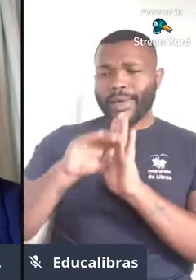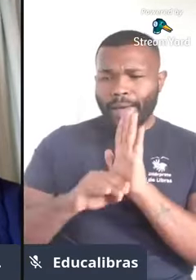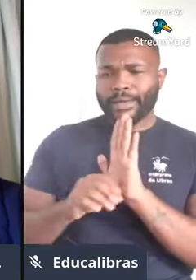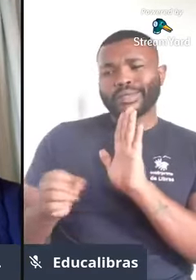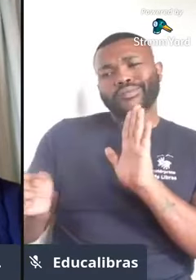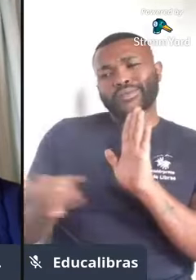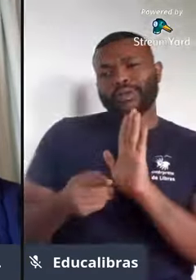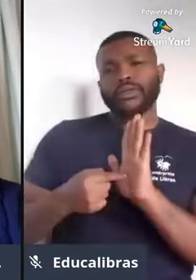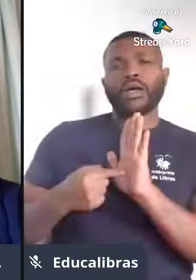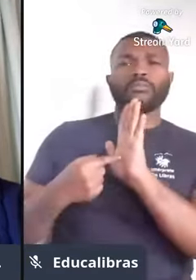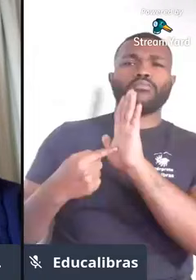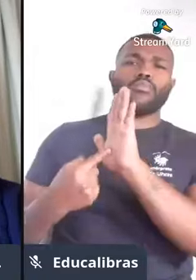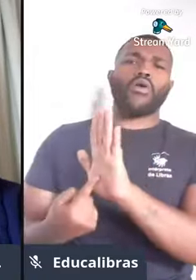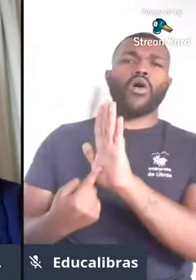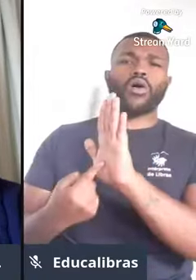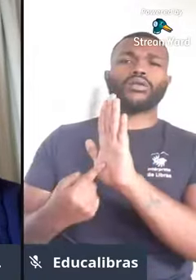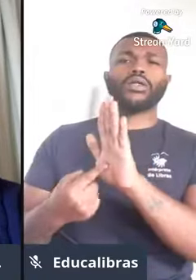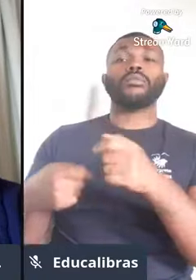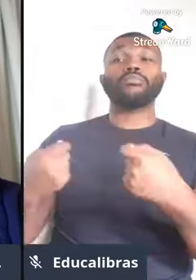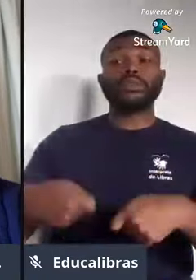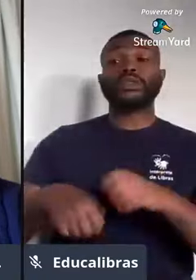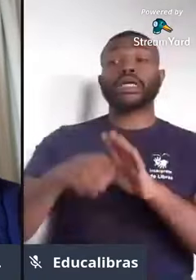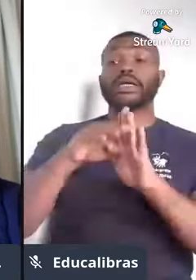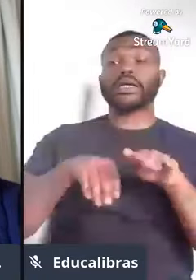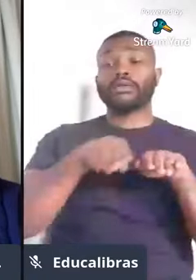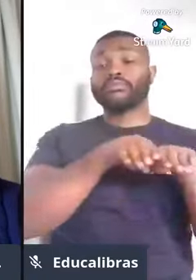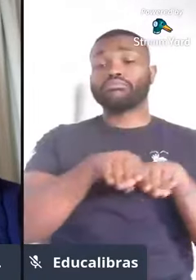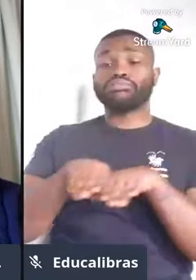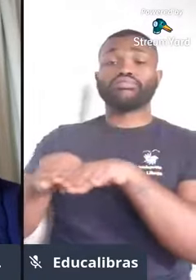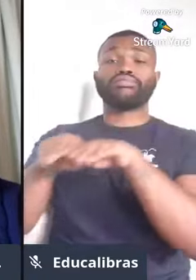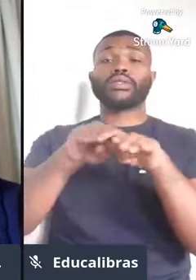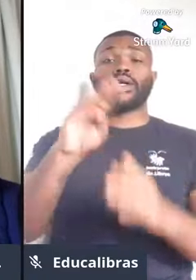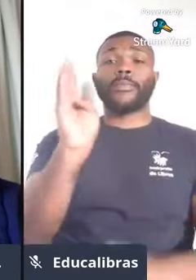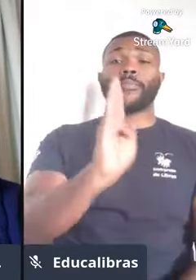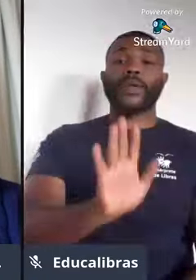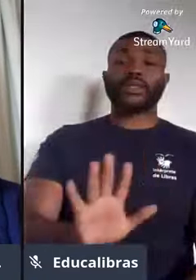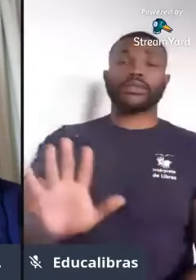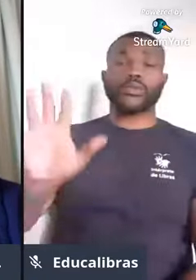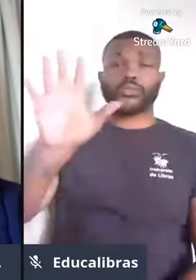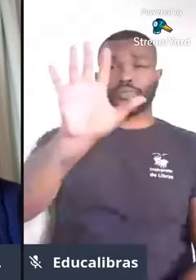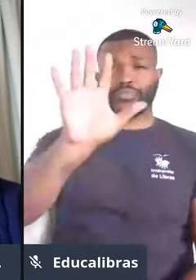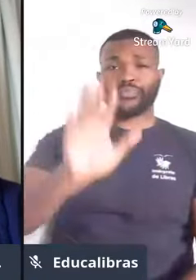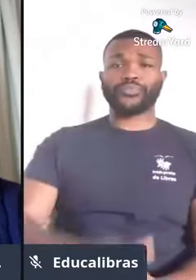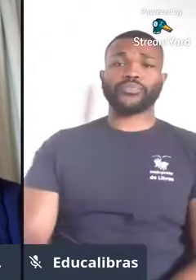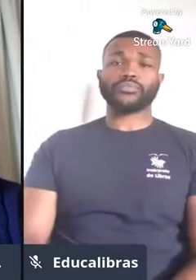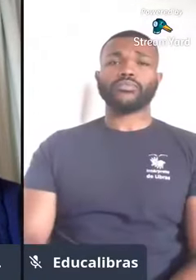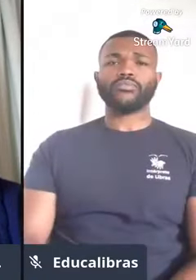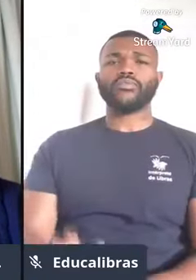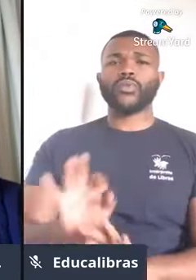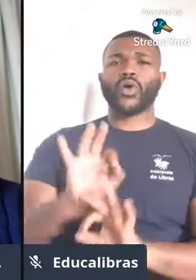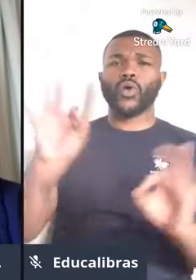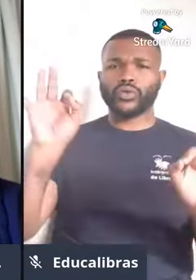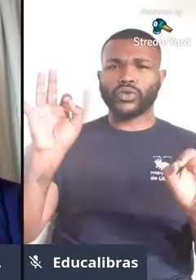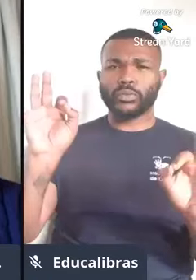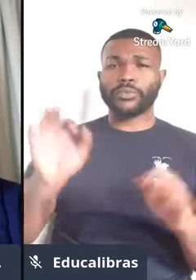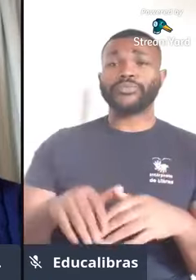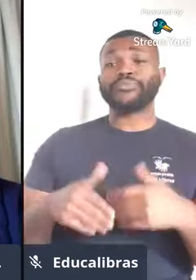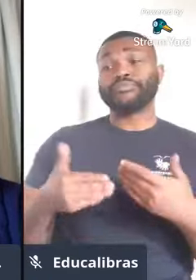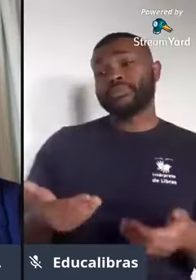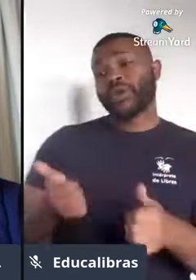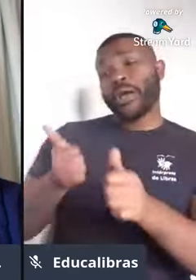esta questão da homogeneidade de conduta seja garantida no país inteiro. Excelente, Cal. Seguinte, a gente está chegando